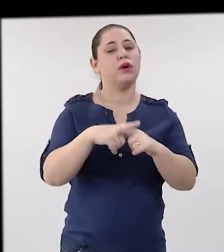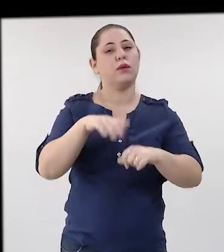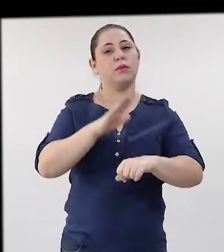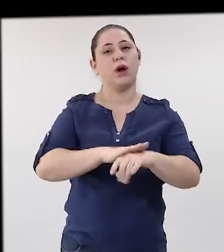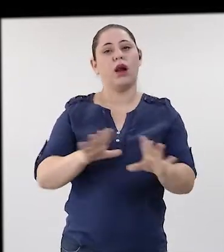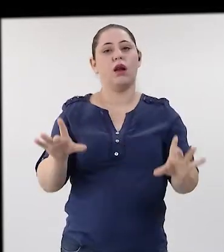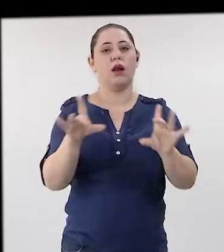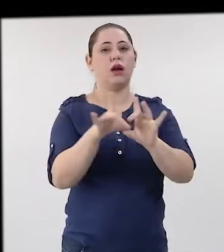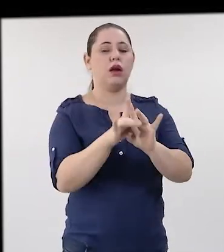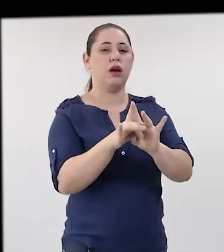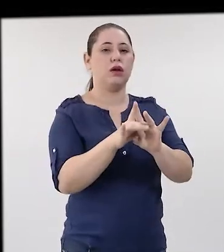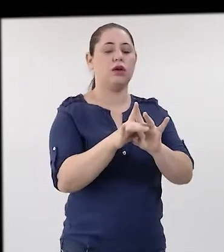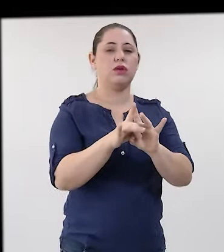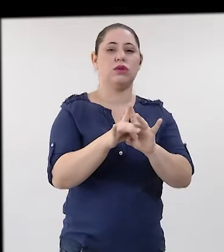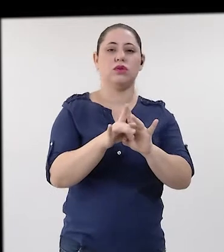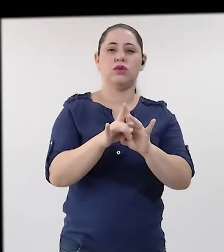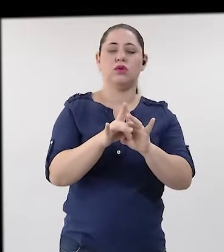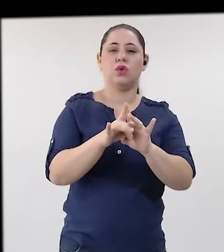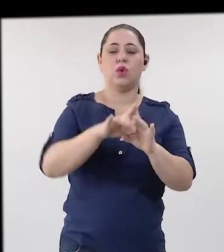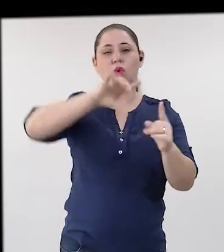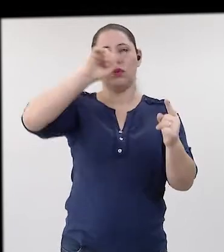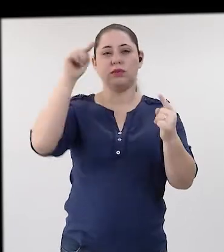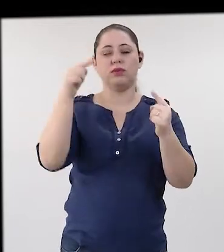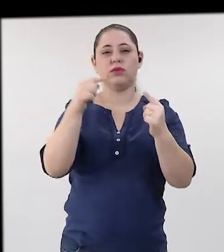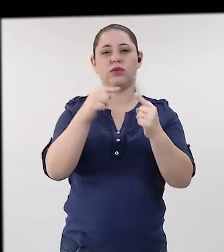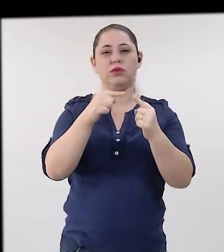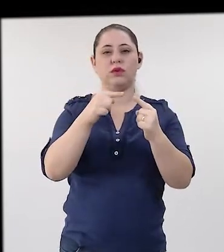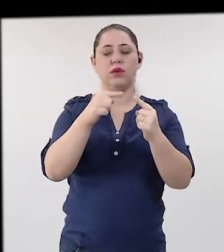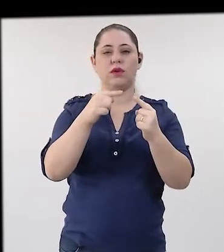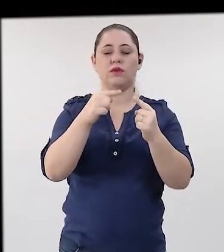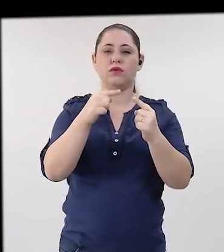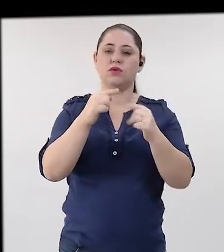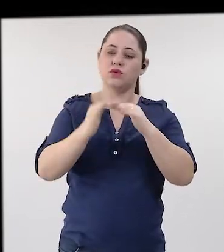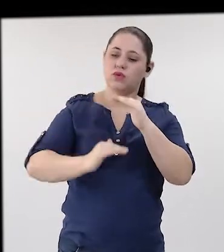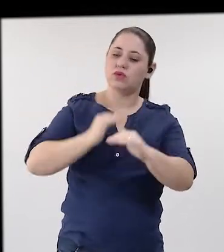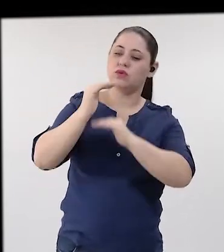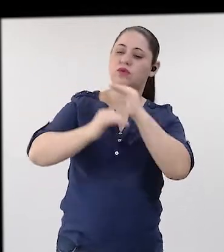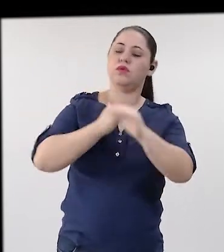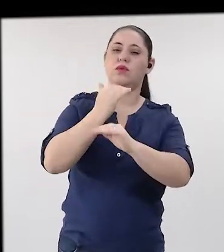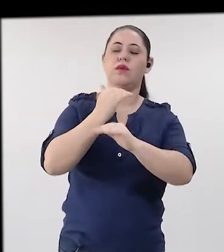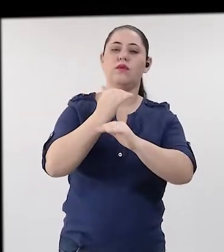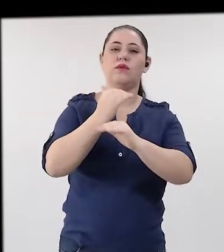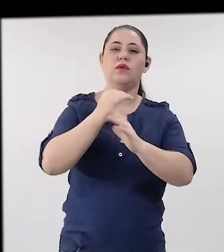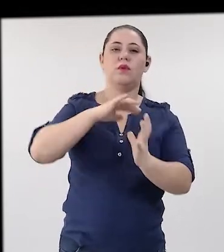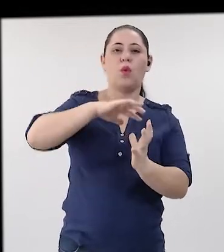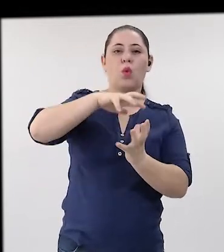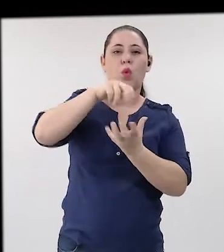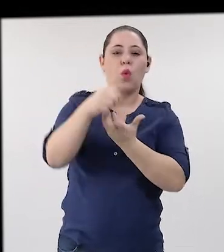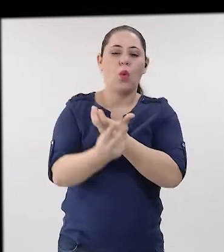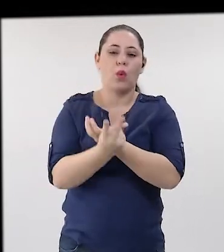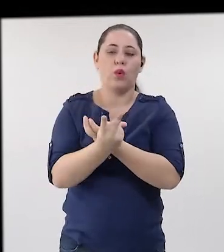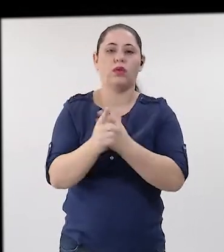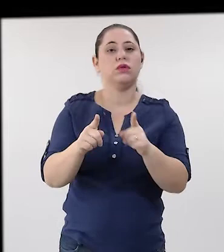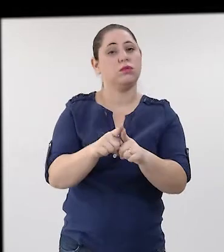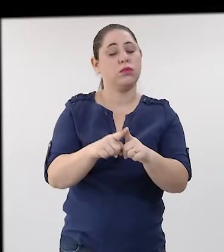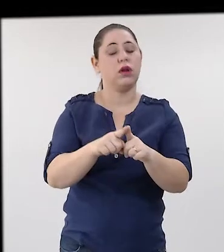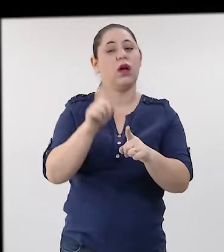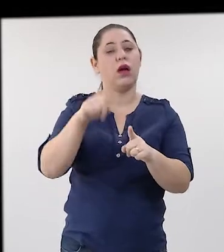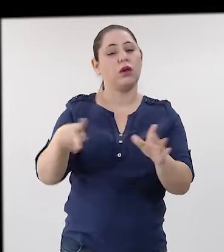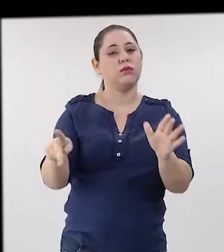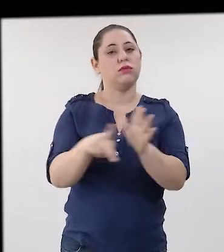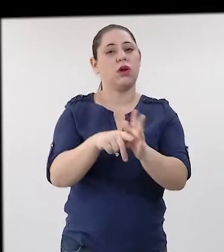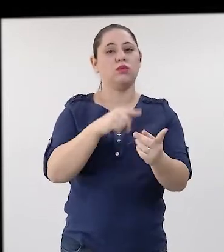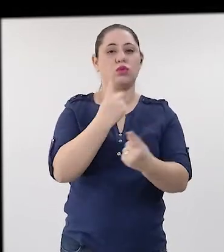porque ela está um pouco mais relacionada com os ODS, né, que seriam os Objetivos de Desenvolvimento Sustentável. Então, a justificativa para essas